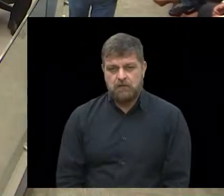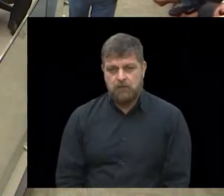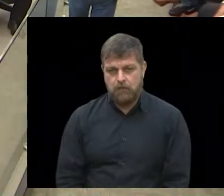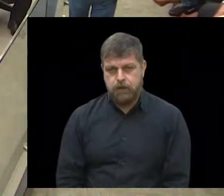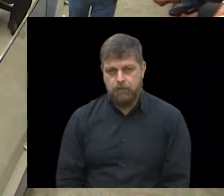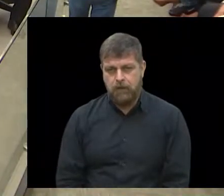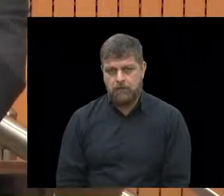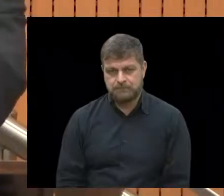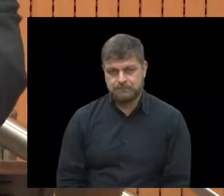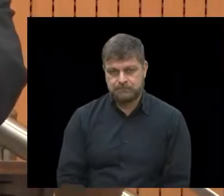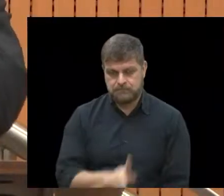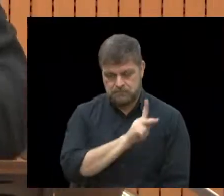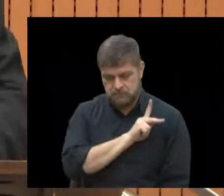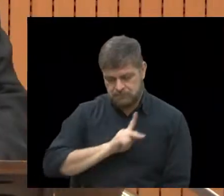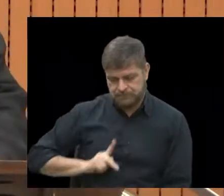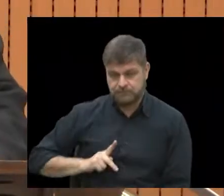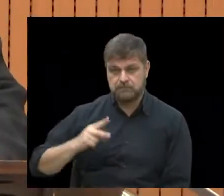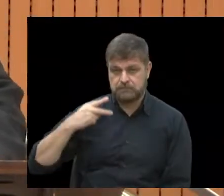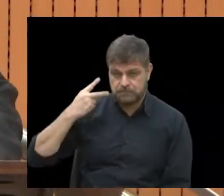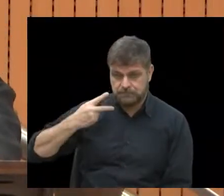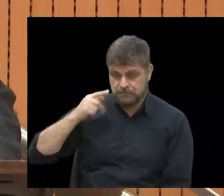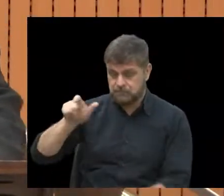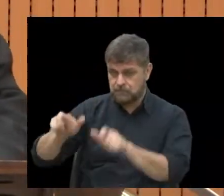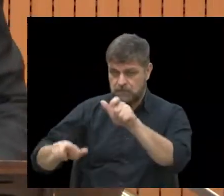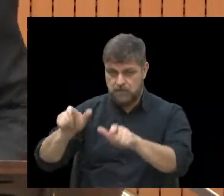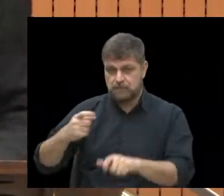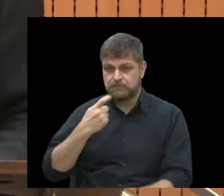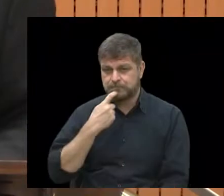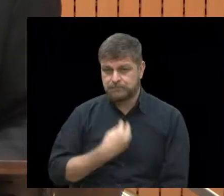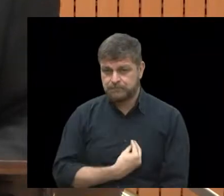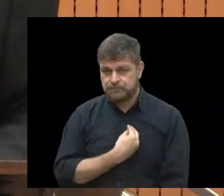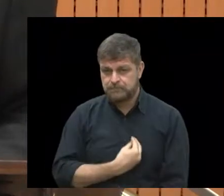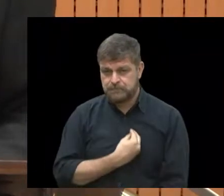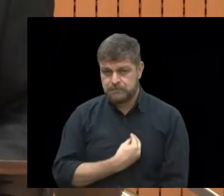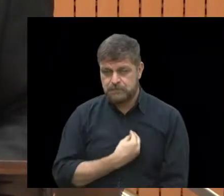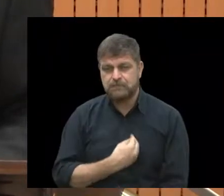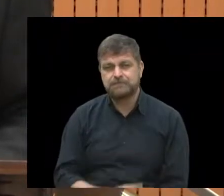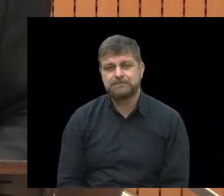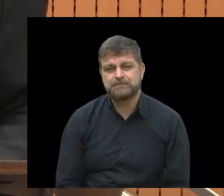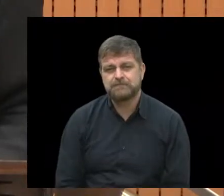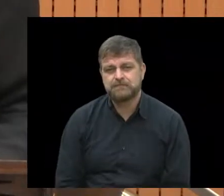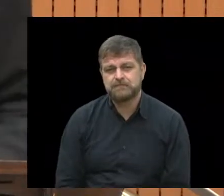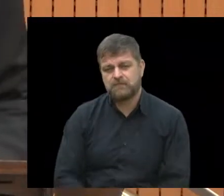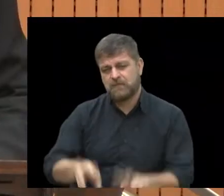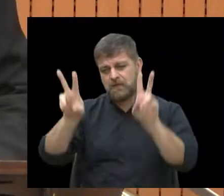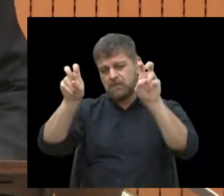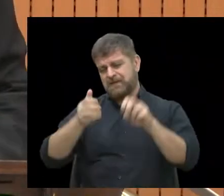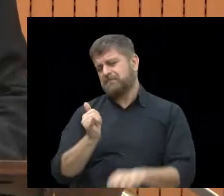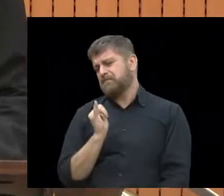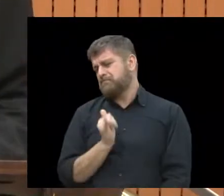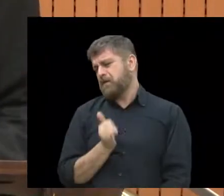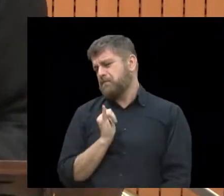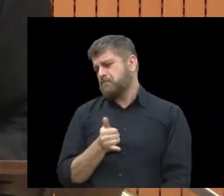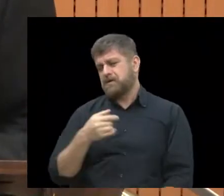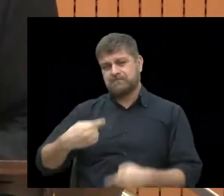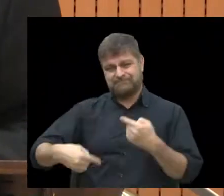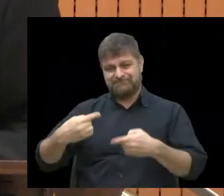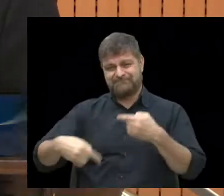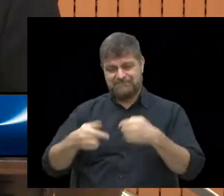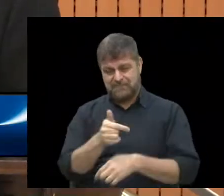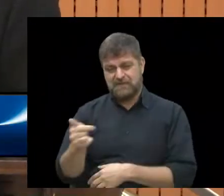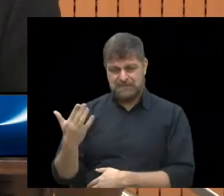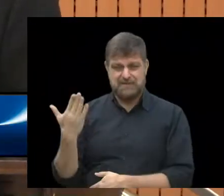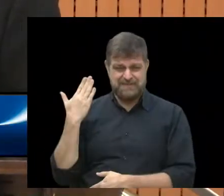Senhor presidente, senhores vereadores, cidadãos de Campinas, esse tema já foi discutido, debatido, inclusive a